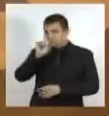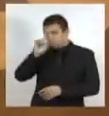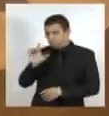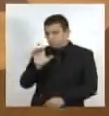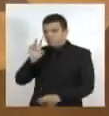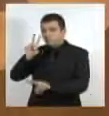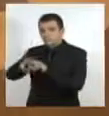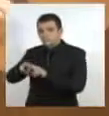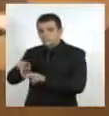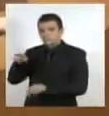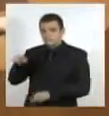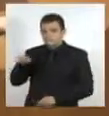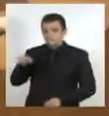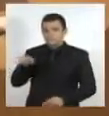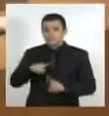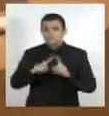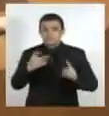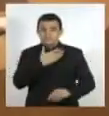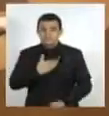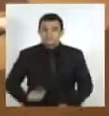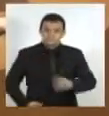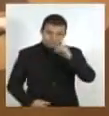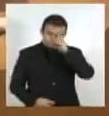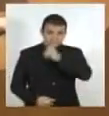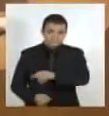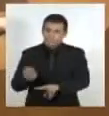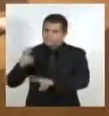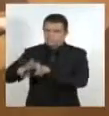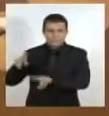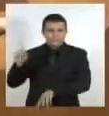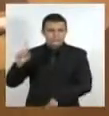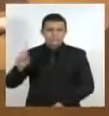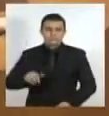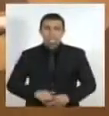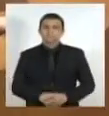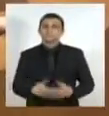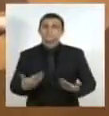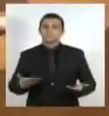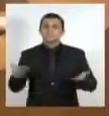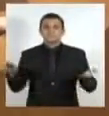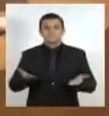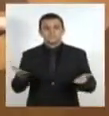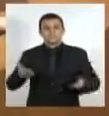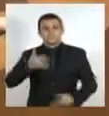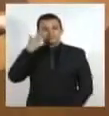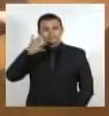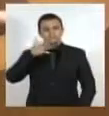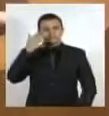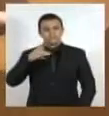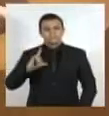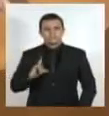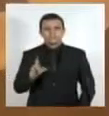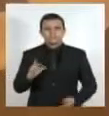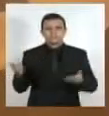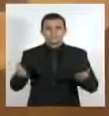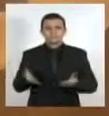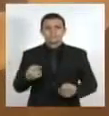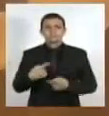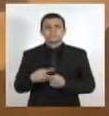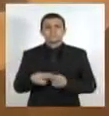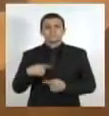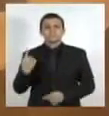determinação expressa do governador. Então, esse pronunciamento hoje aqui é para que nós possamos